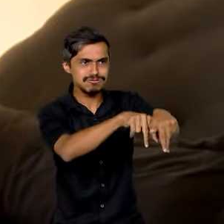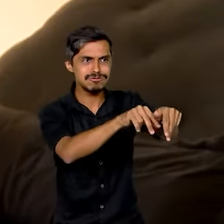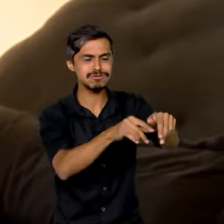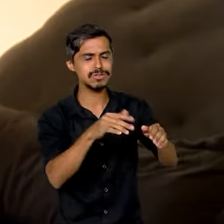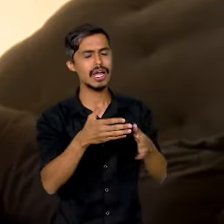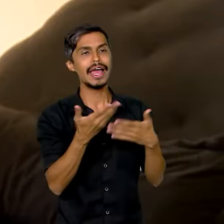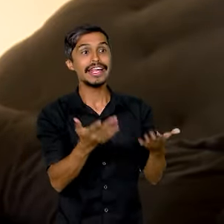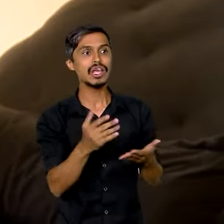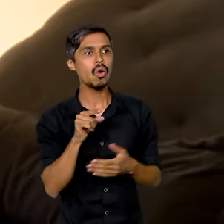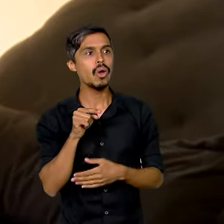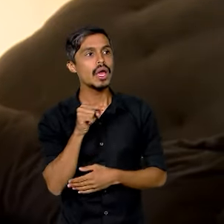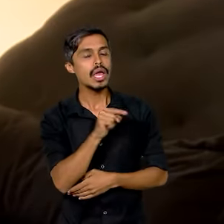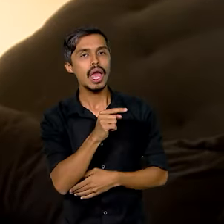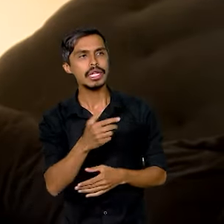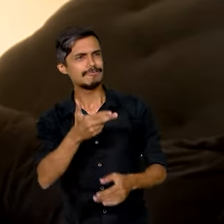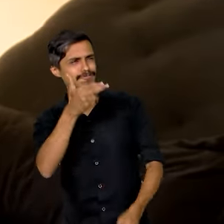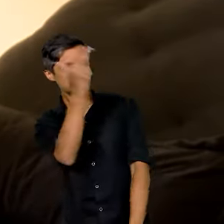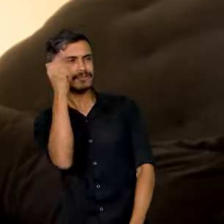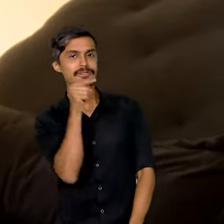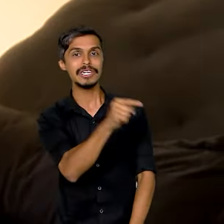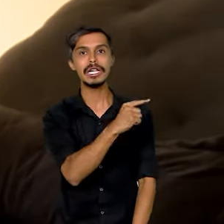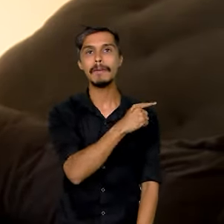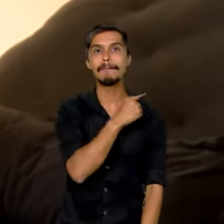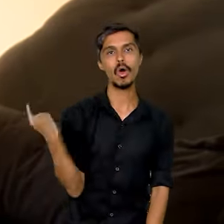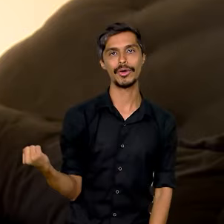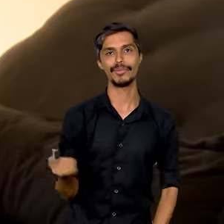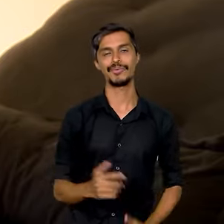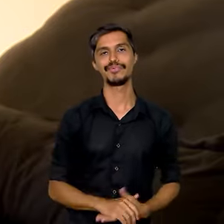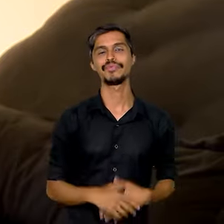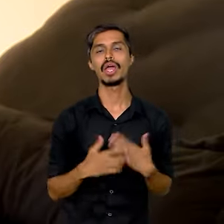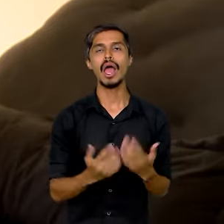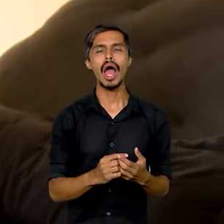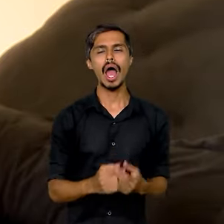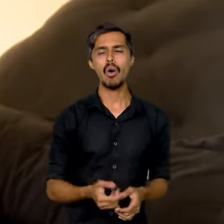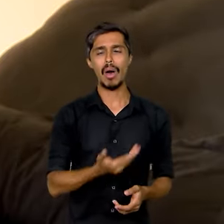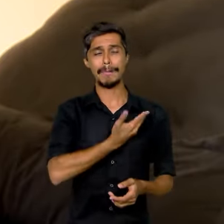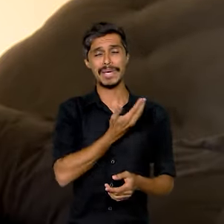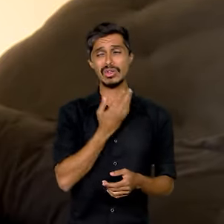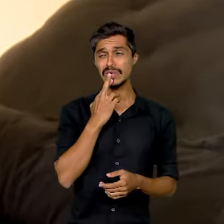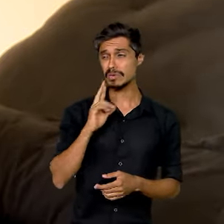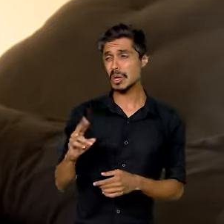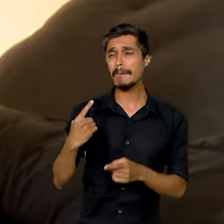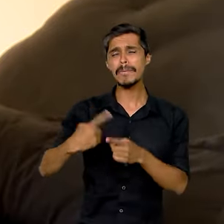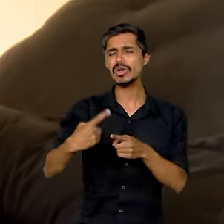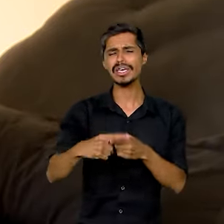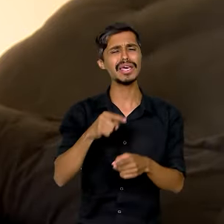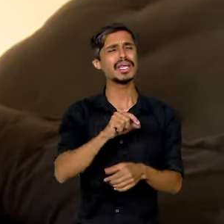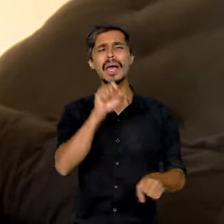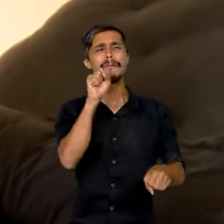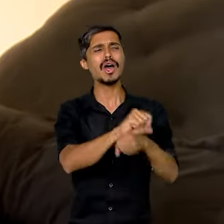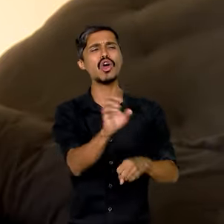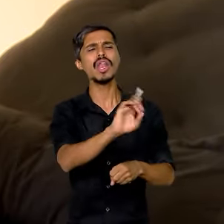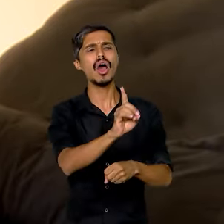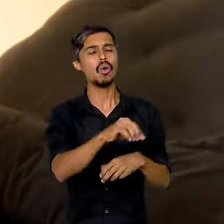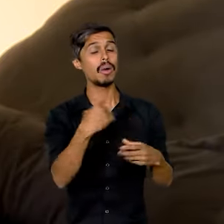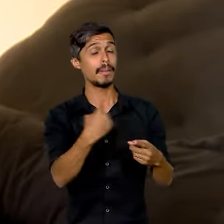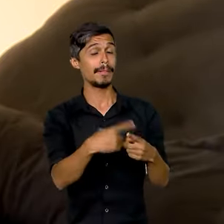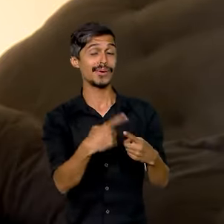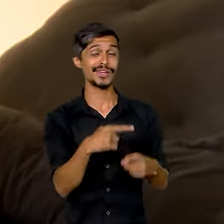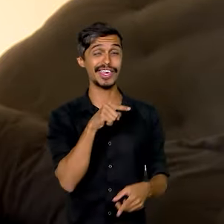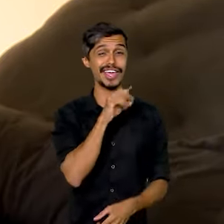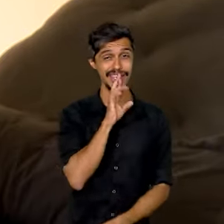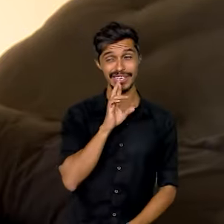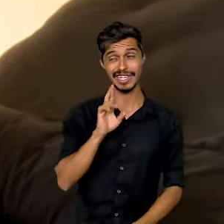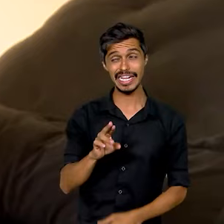ele falou por que não parou a moto? Falou. Falou que ele estava sem habilitação e estava devendo. Estava com